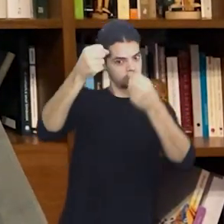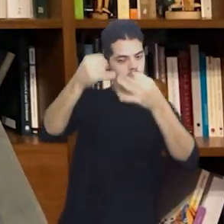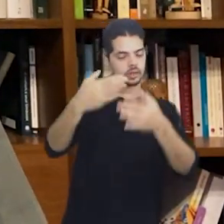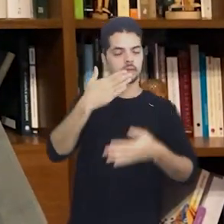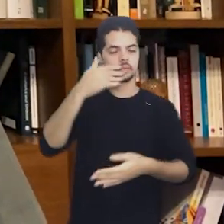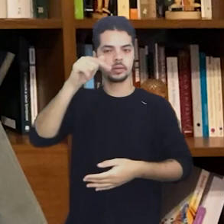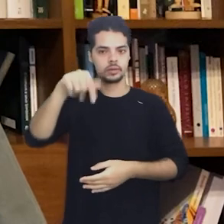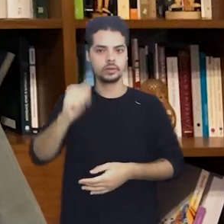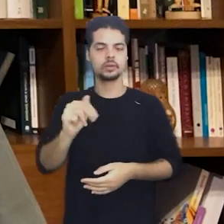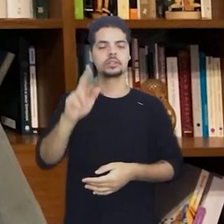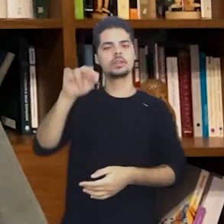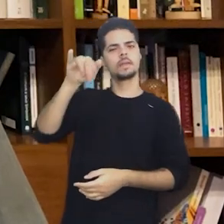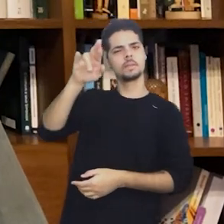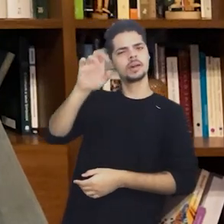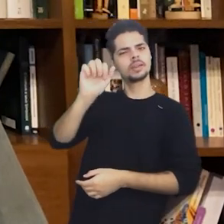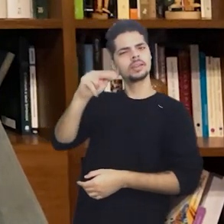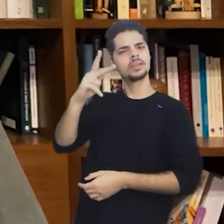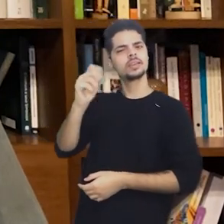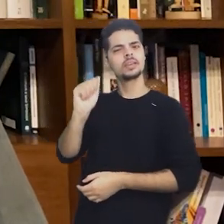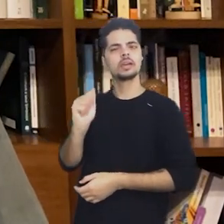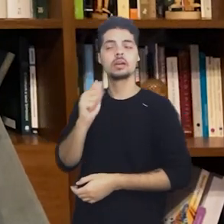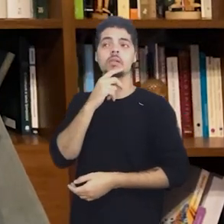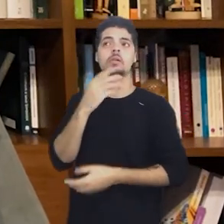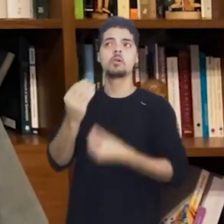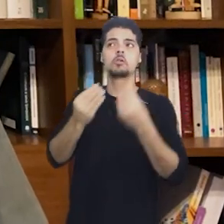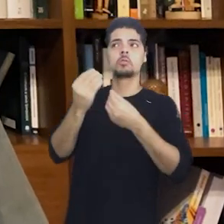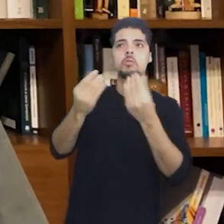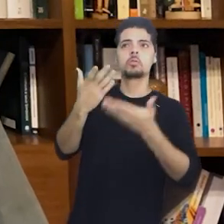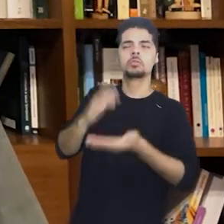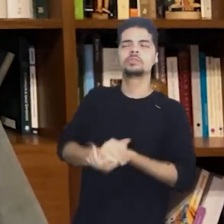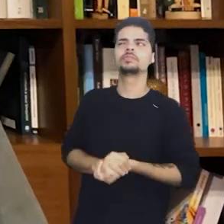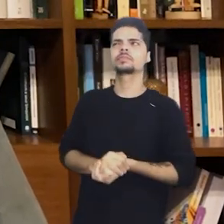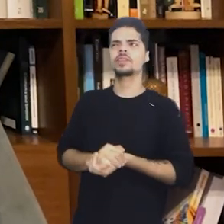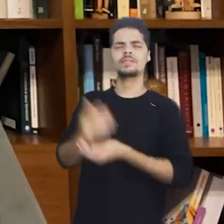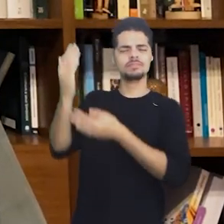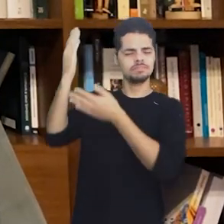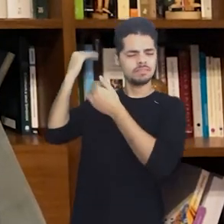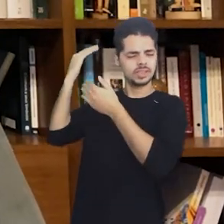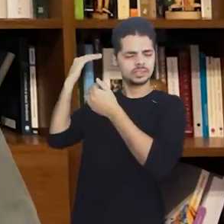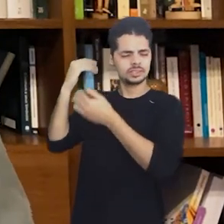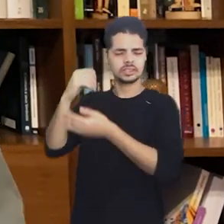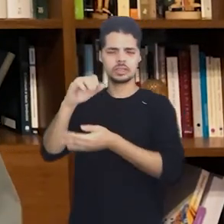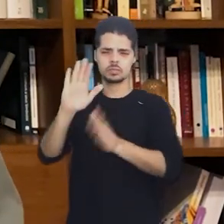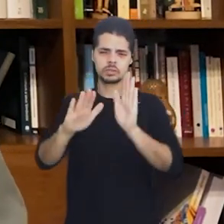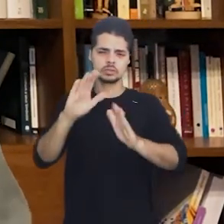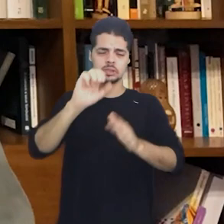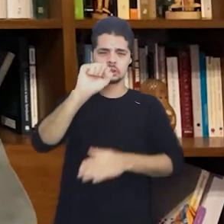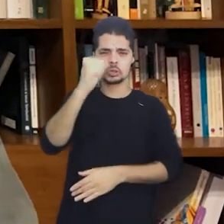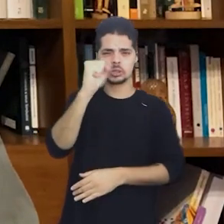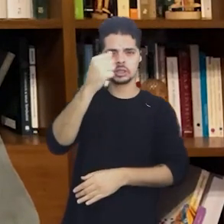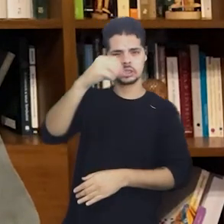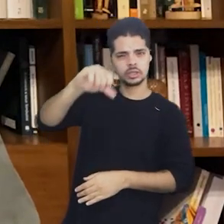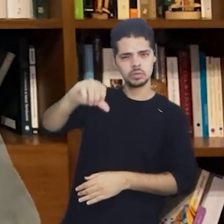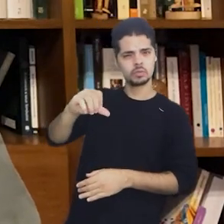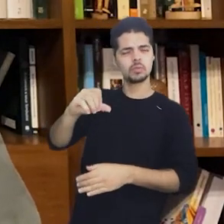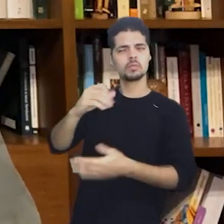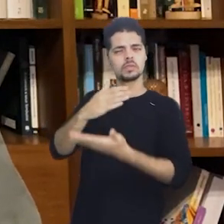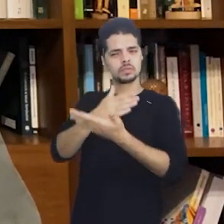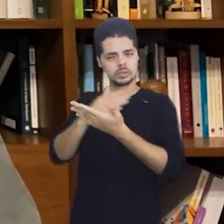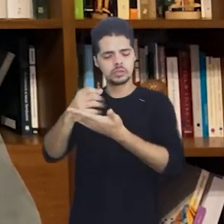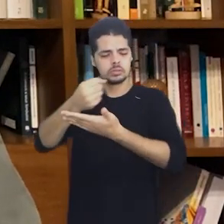obra que se publicou sobre a história da Marinha ela foi escrita ainda no século 19 publicada na década de